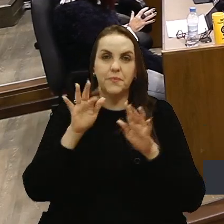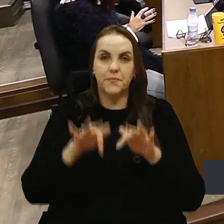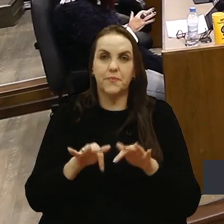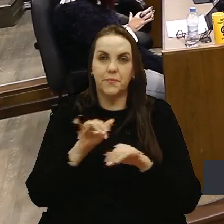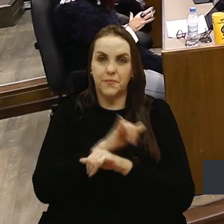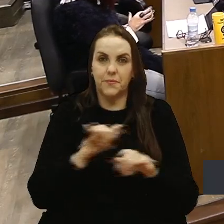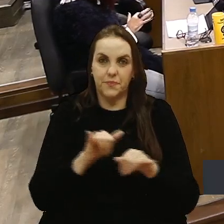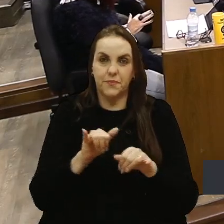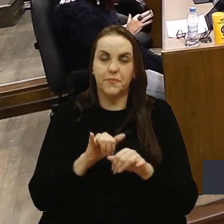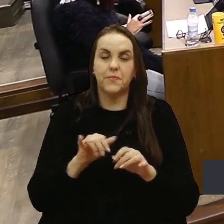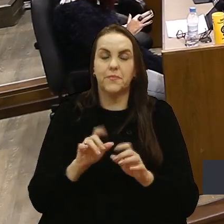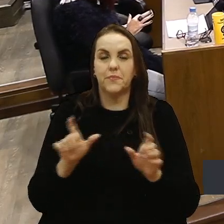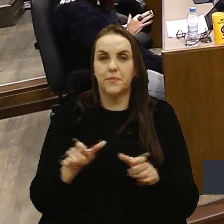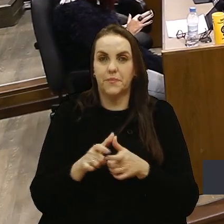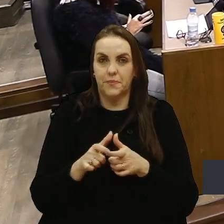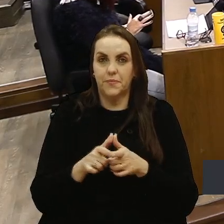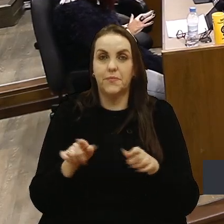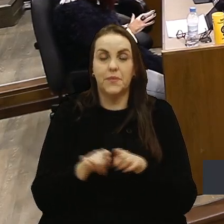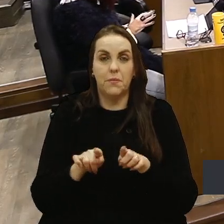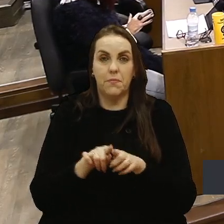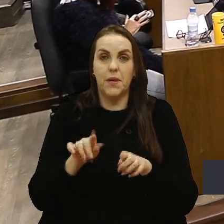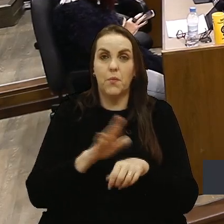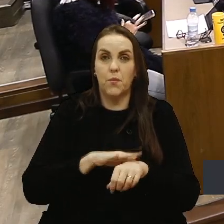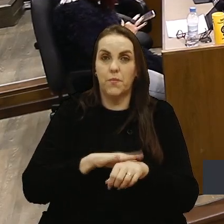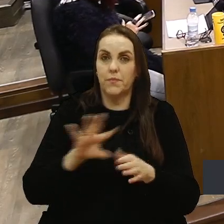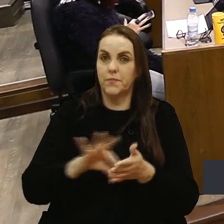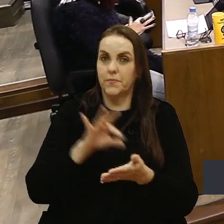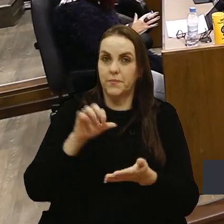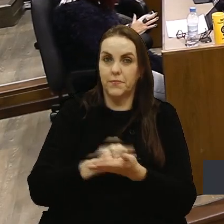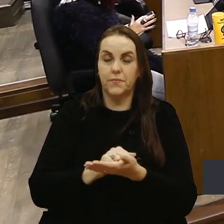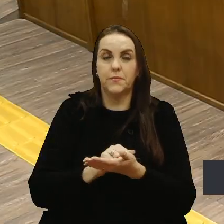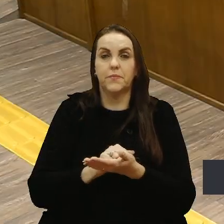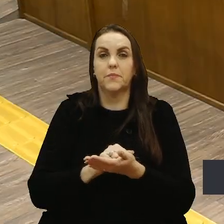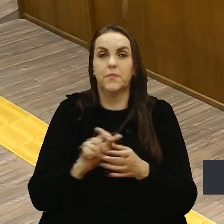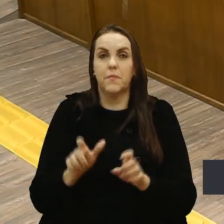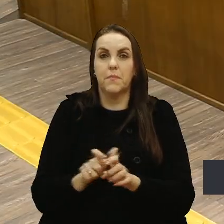comunicações. Momento em que também se encerram as inscrições para o espaço do pequeno expediente.